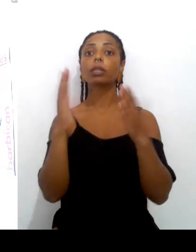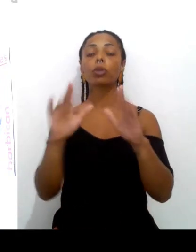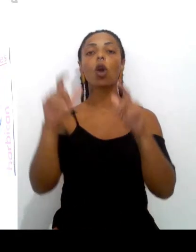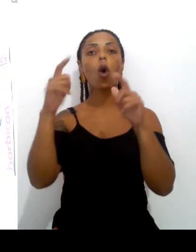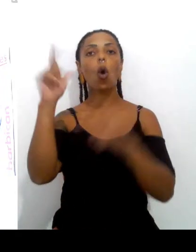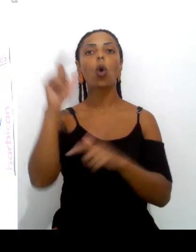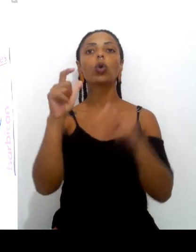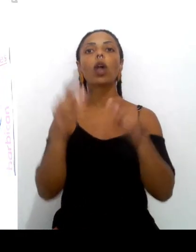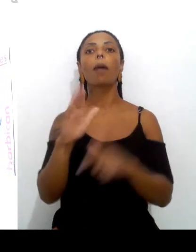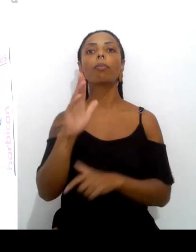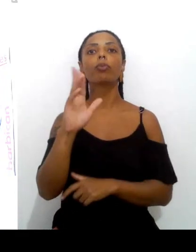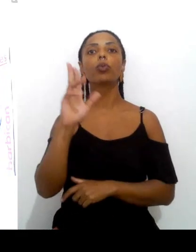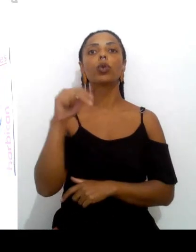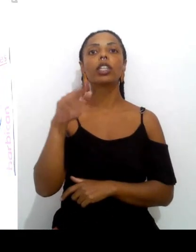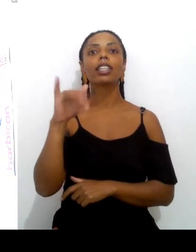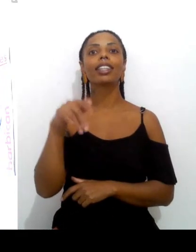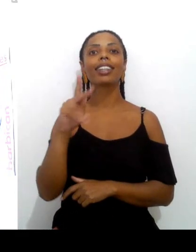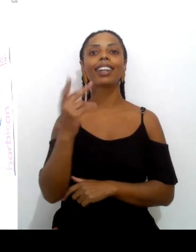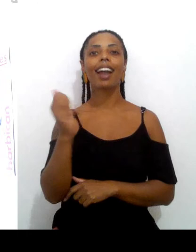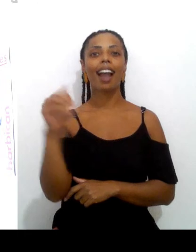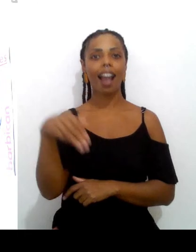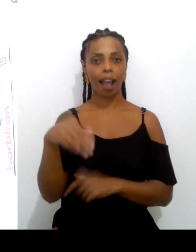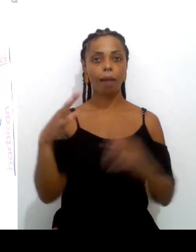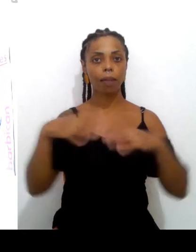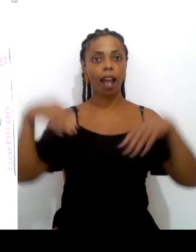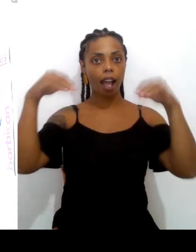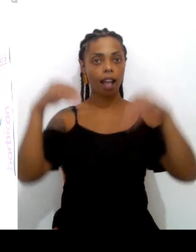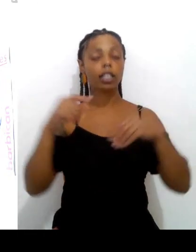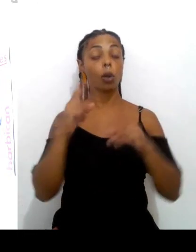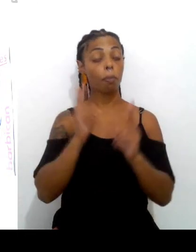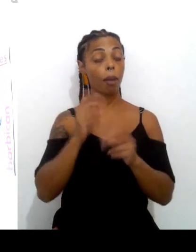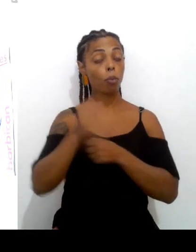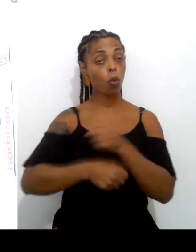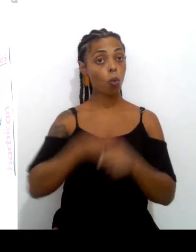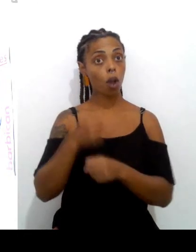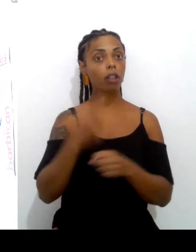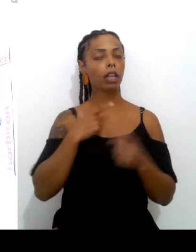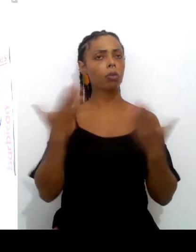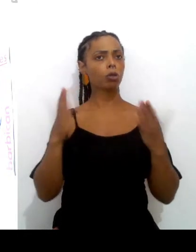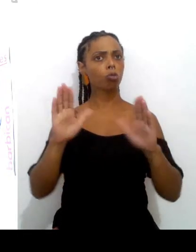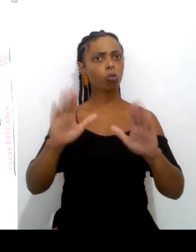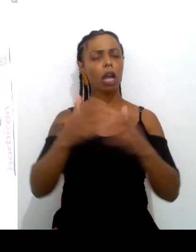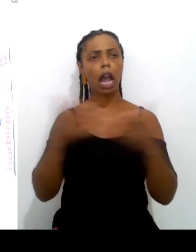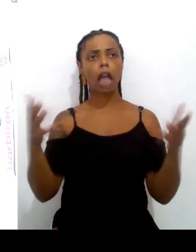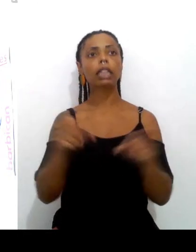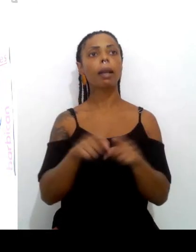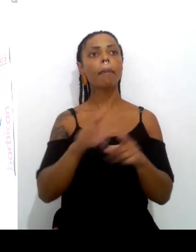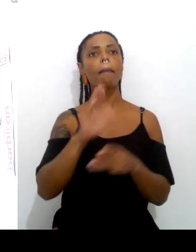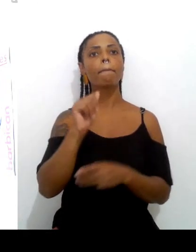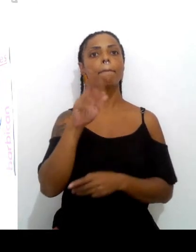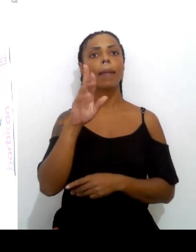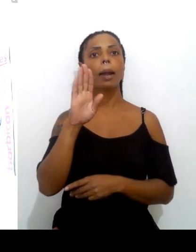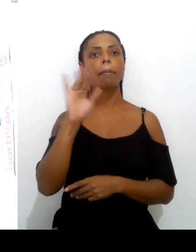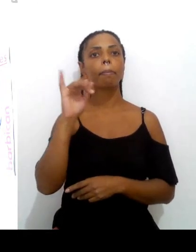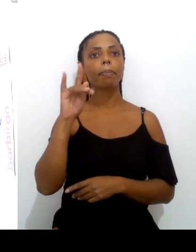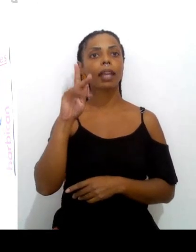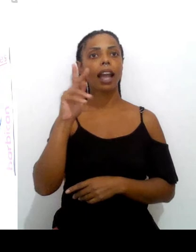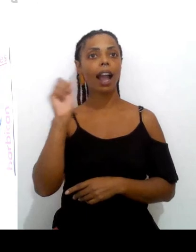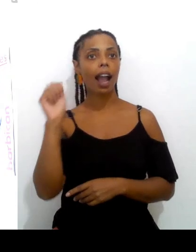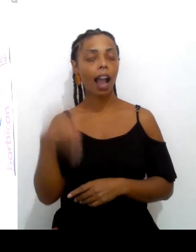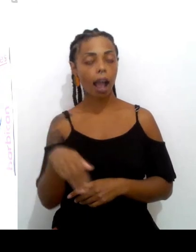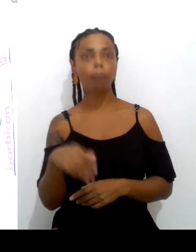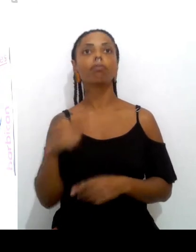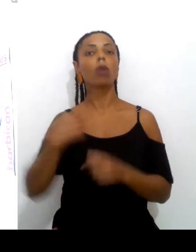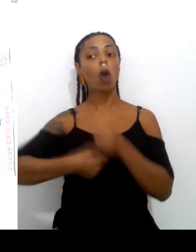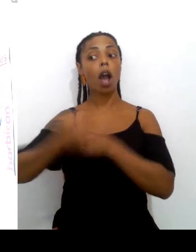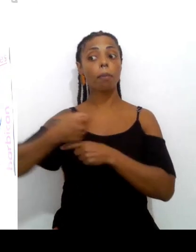no qual ele foi exposto amplamente teve uma exposição no barbecue também no ano passado no qual bacon